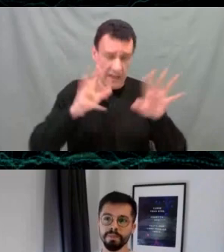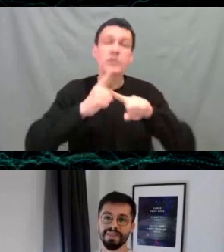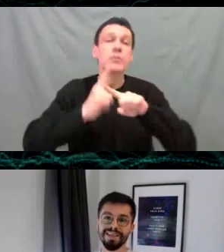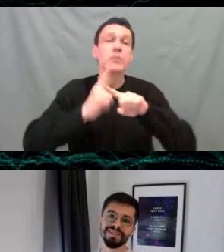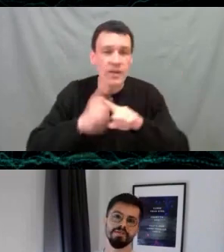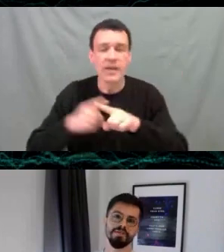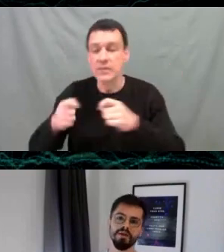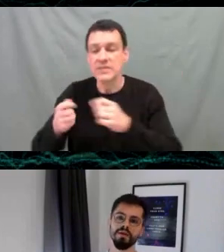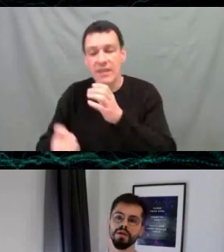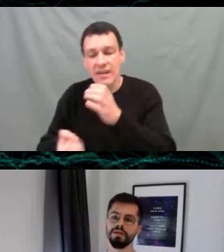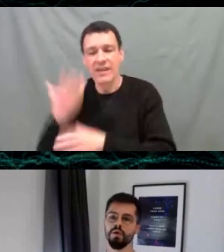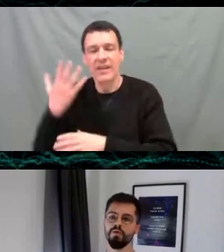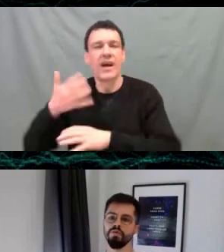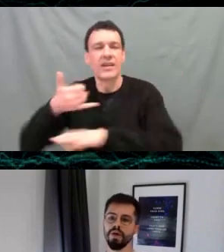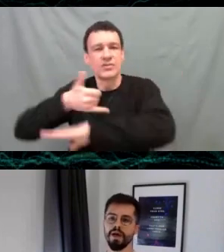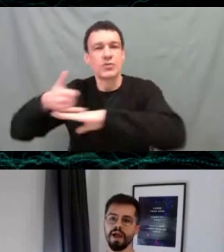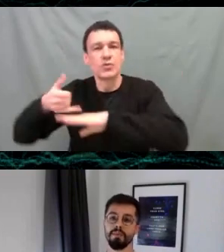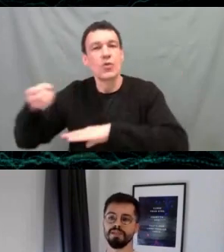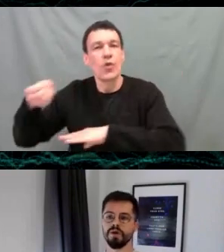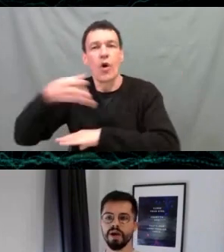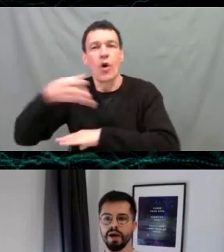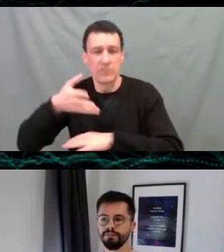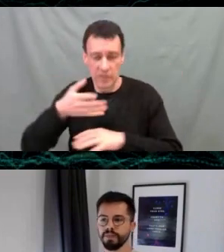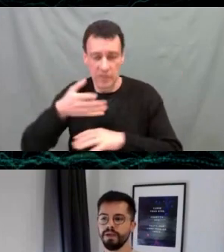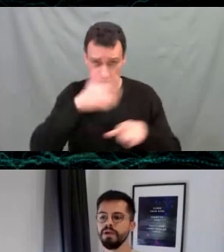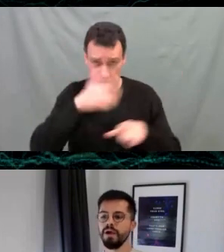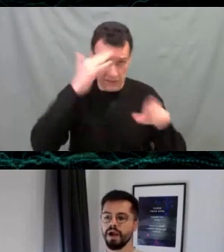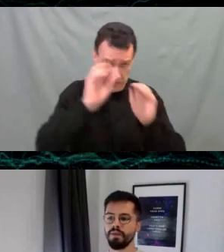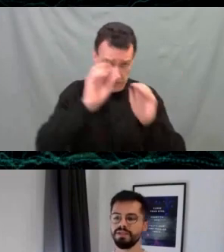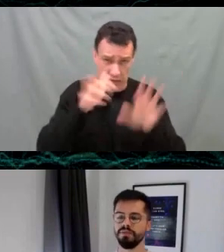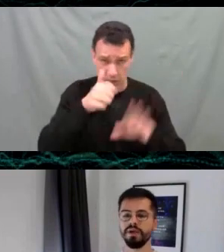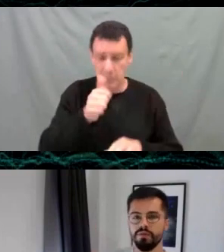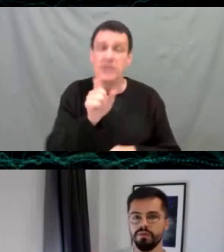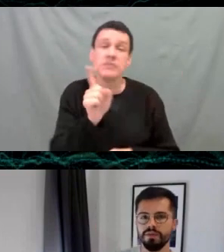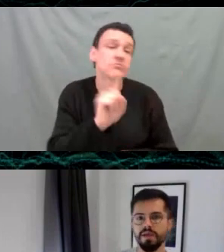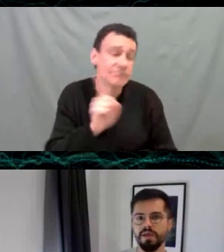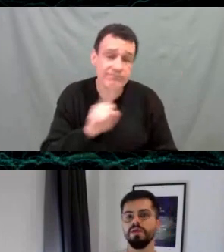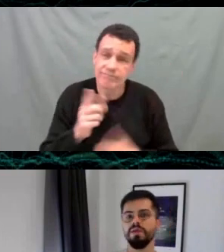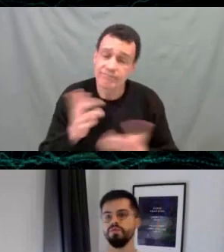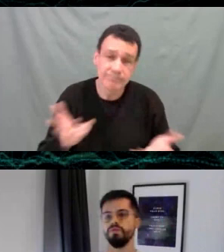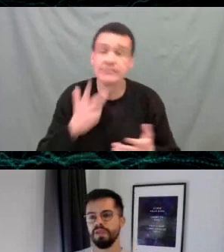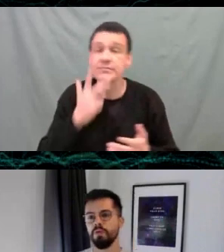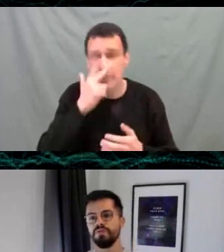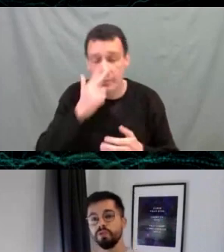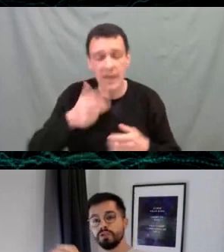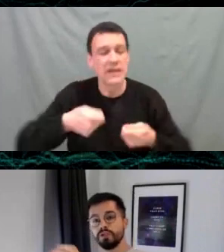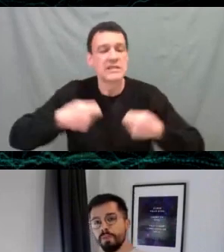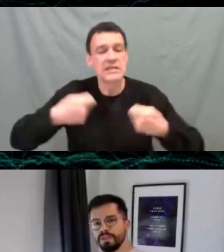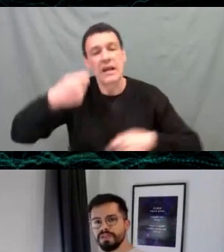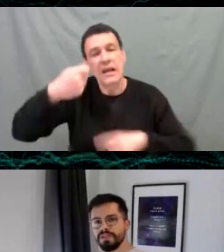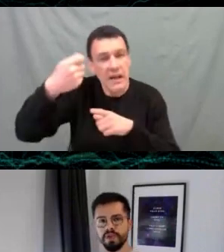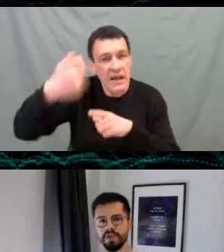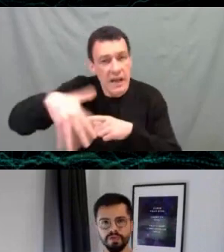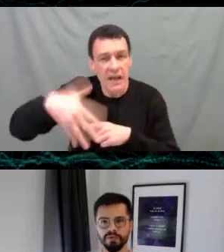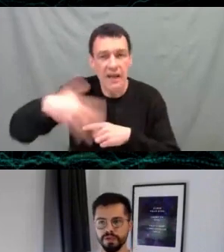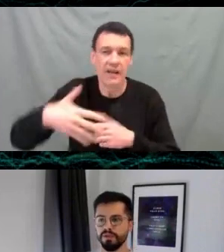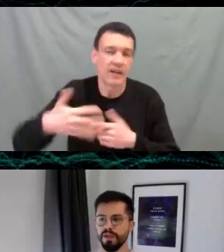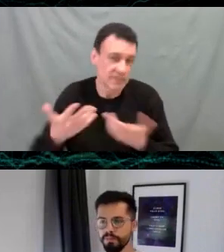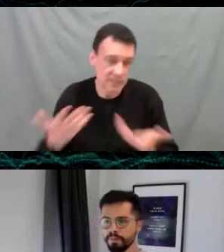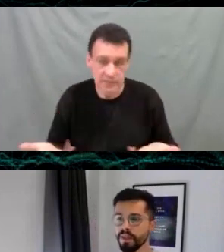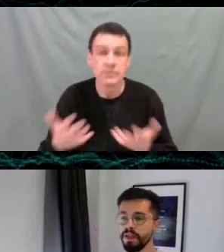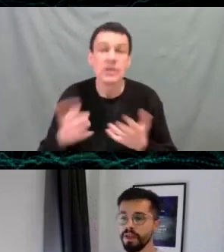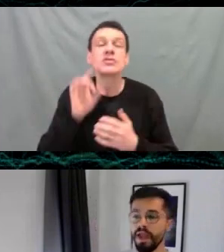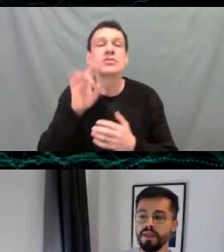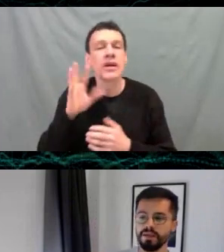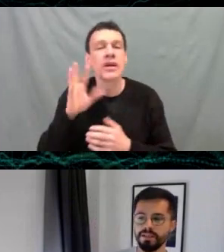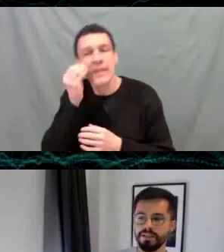nova escritura nem sempre né então acaba sendo caro né eu não quero você ter o que você tem uma costura só para testar só entra